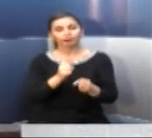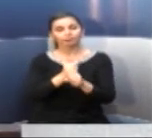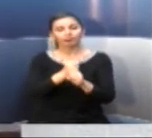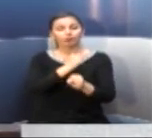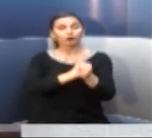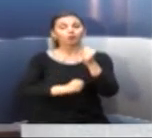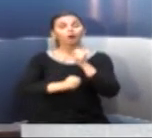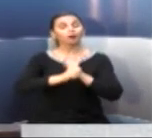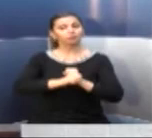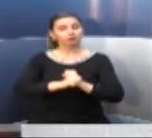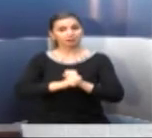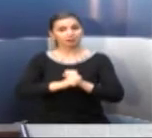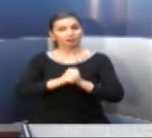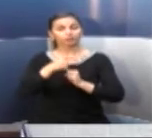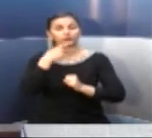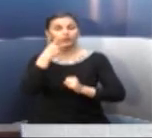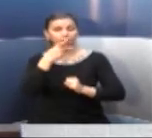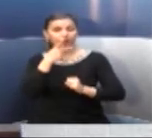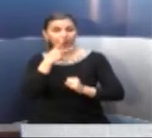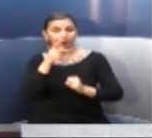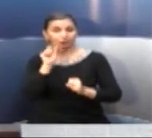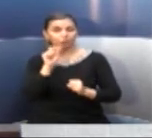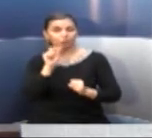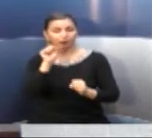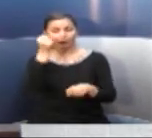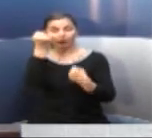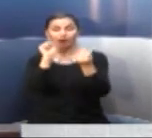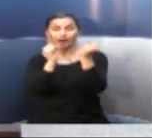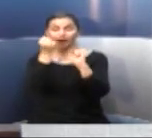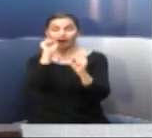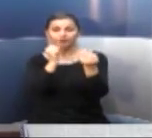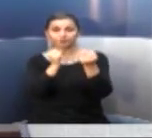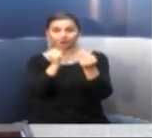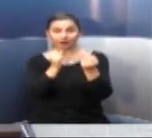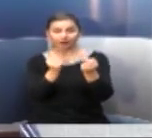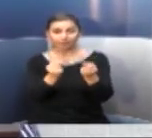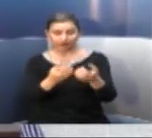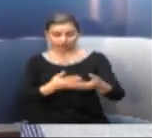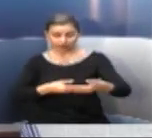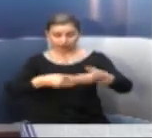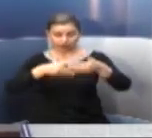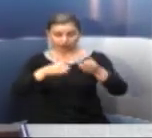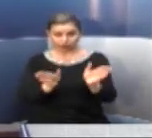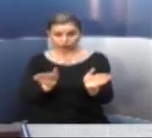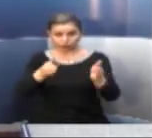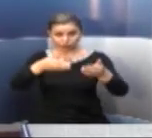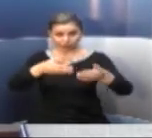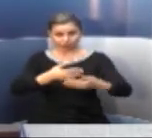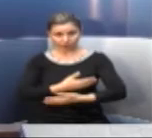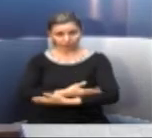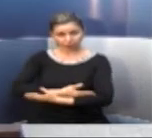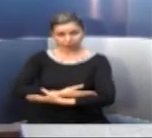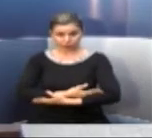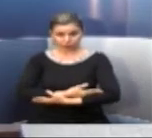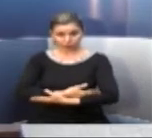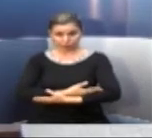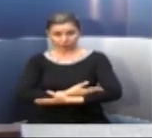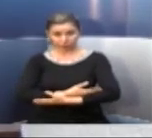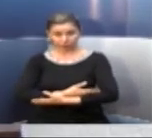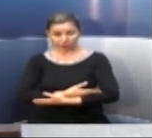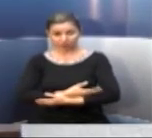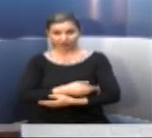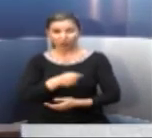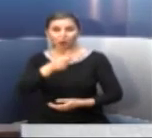aqui, sobre a fábrica de fraldas, que hoje está quase 300 que pegam fraldas mensalmente